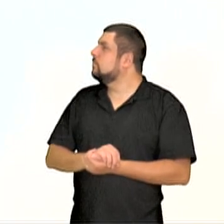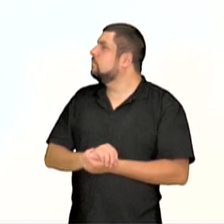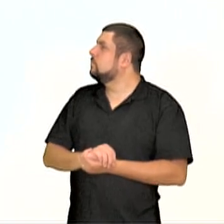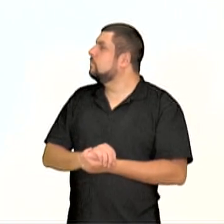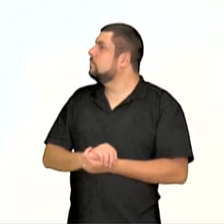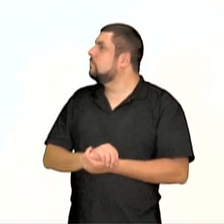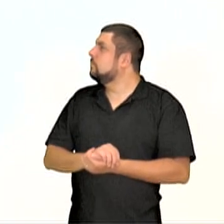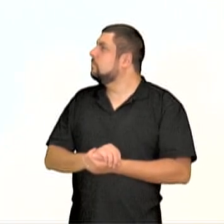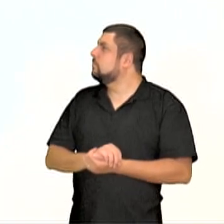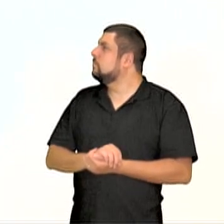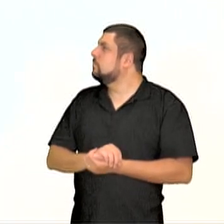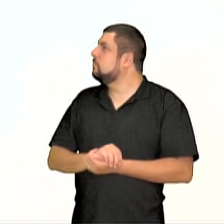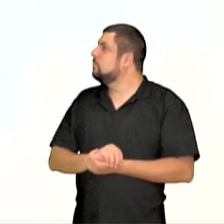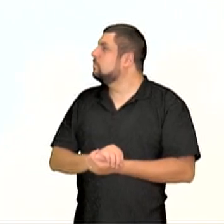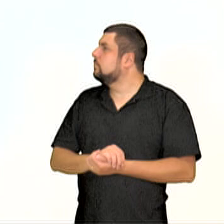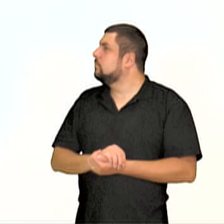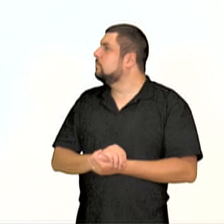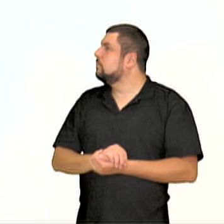E lá no cantinho o breaking.